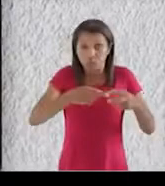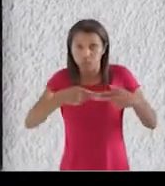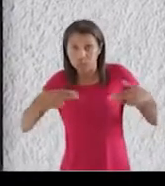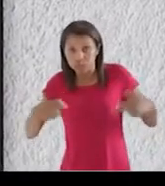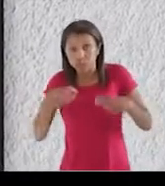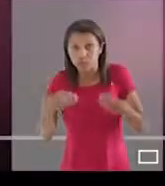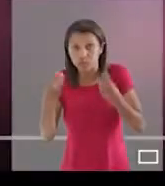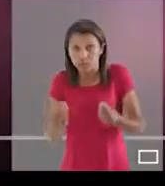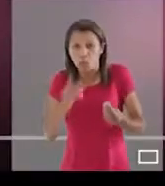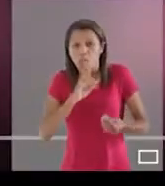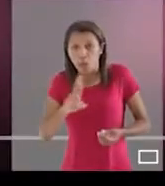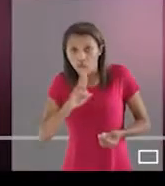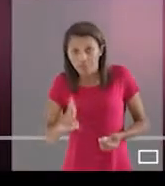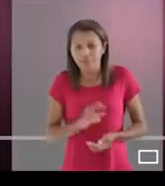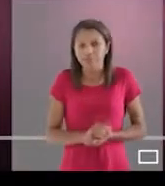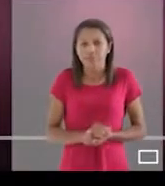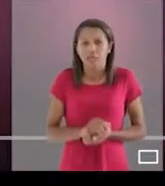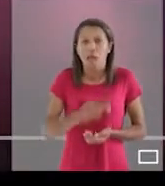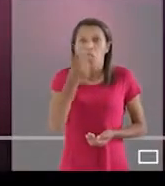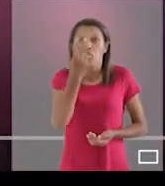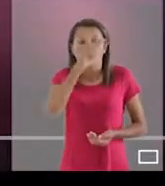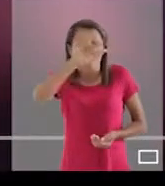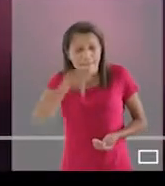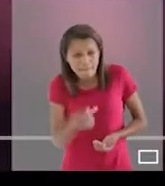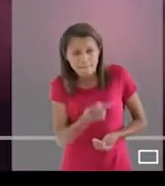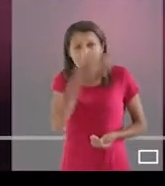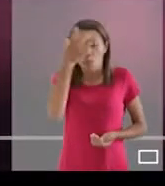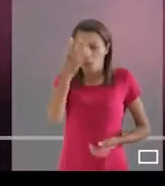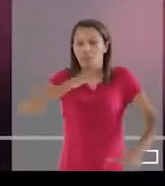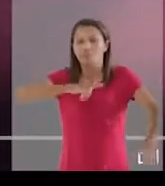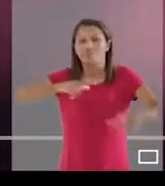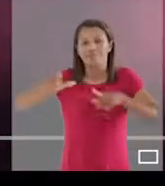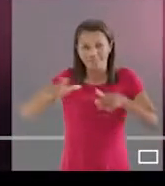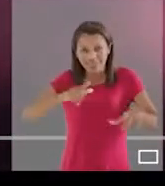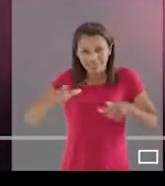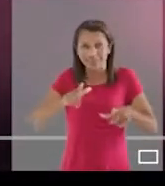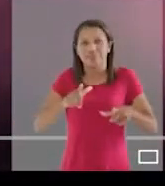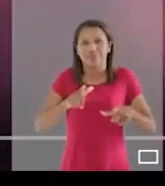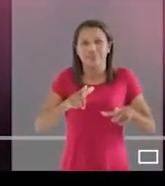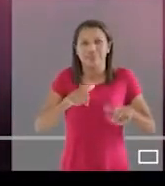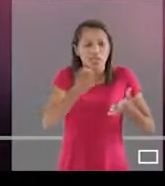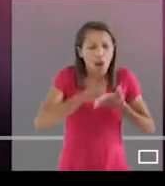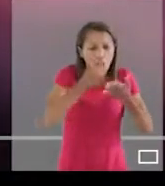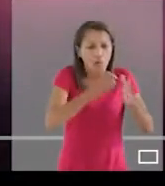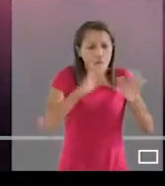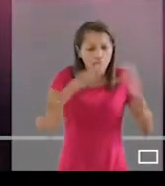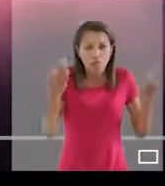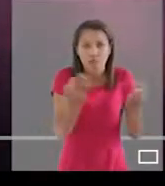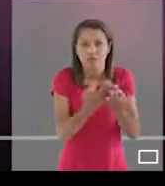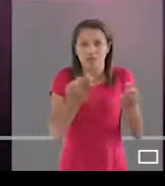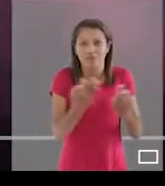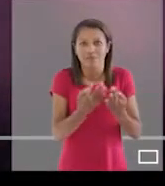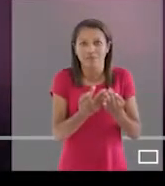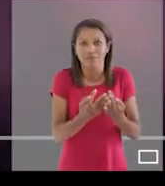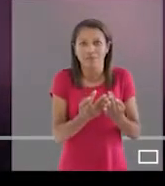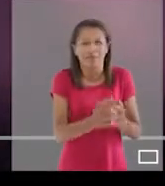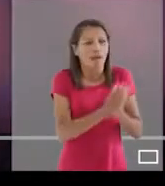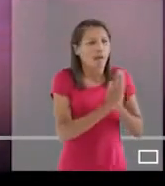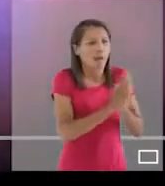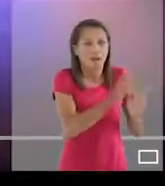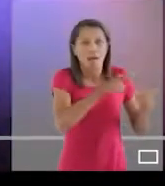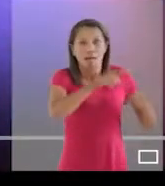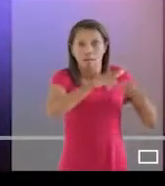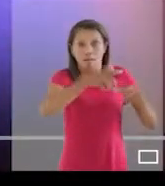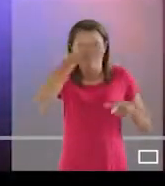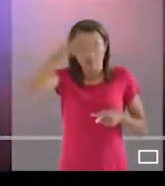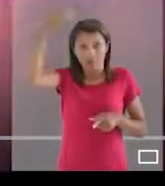qual foi o resultado? 2.000 pessoas trabalhando e sustentando a sua família graças ao